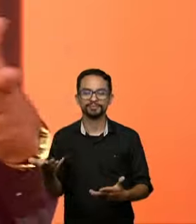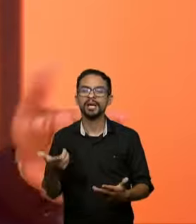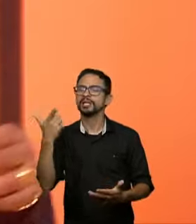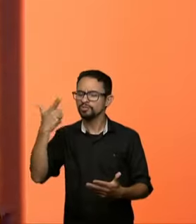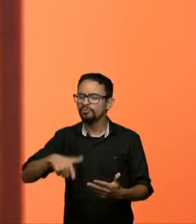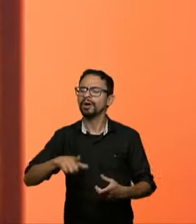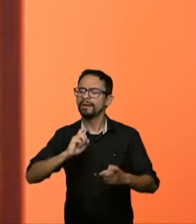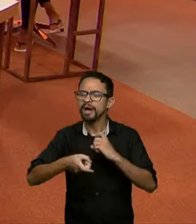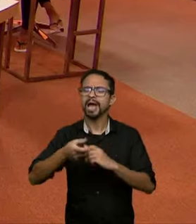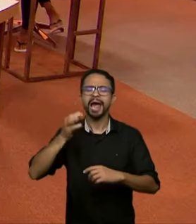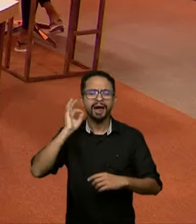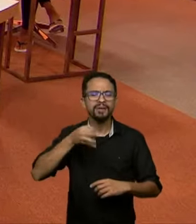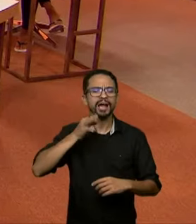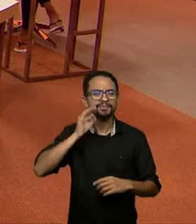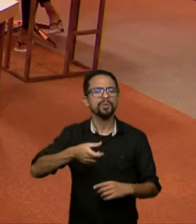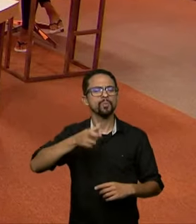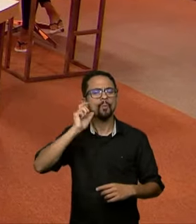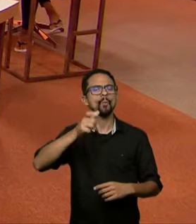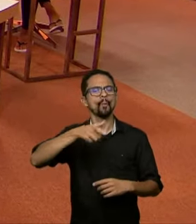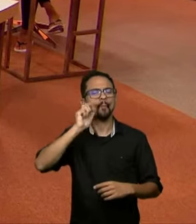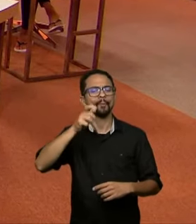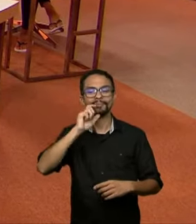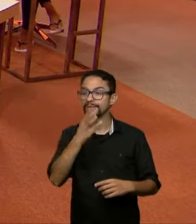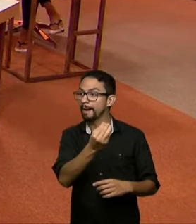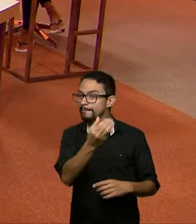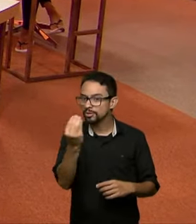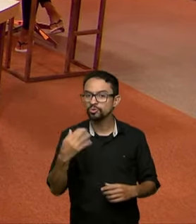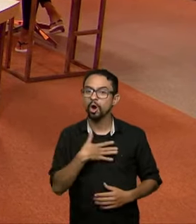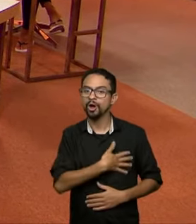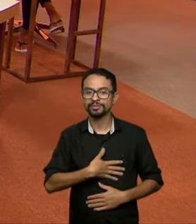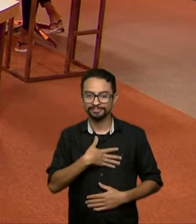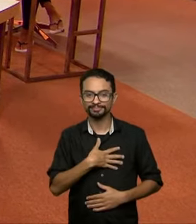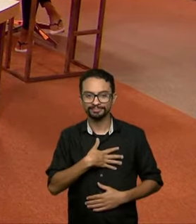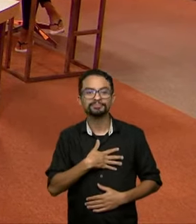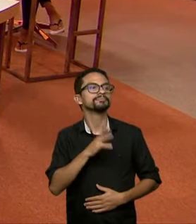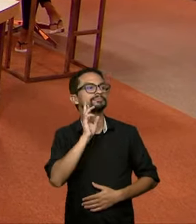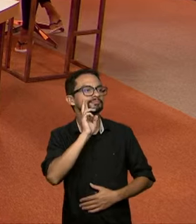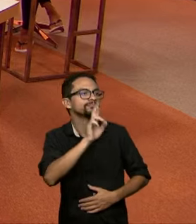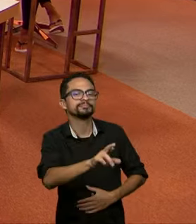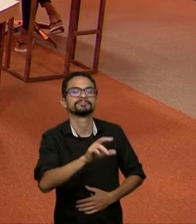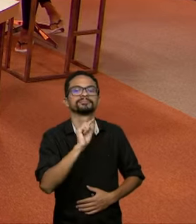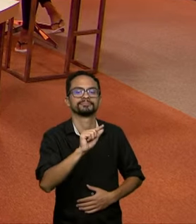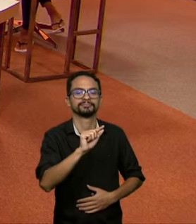reunião, mais outro. Isso aí você está falando de uma outra coisa. Não, aí você está falando da